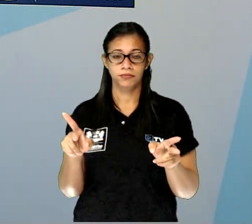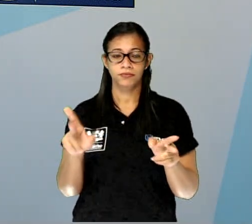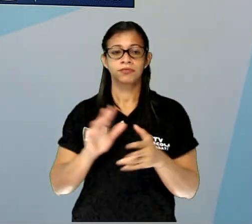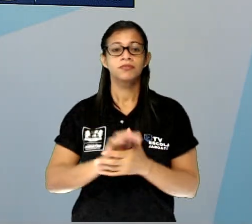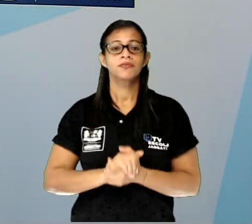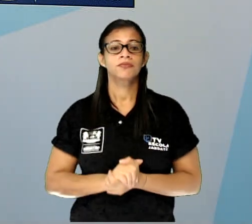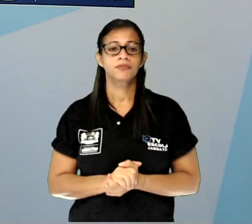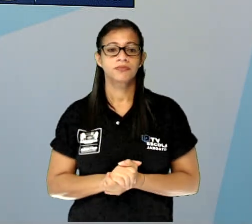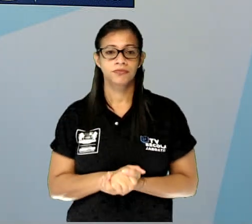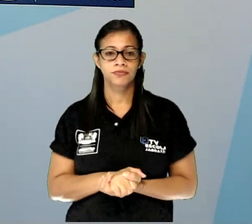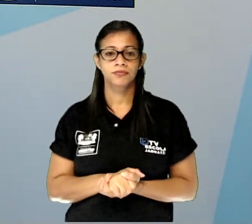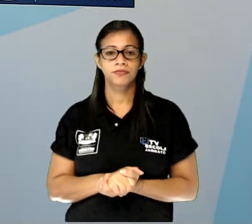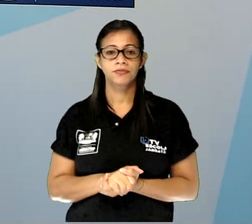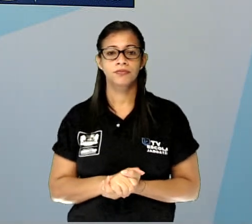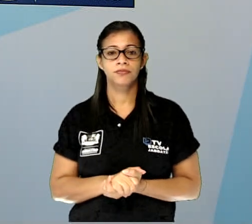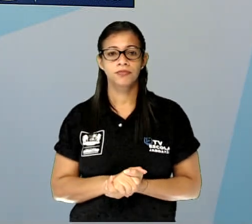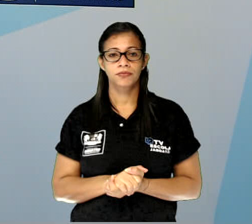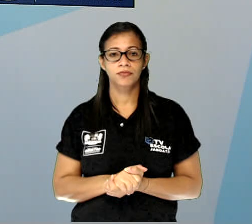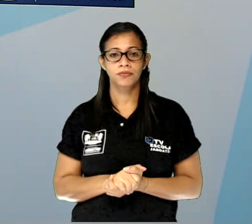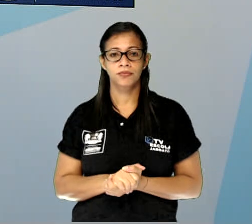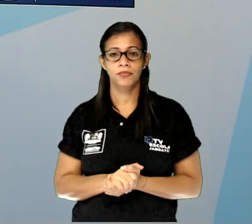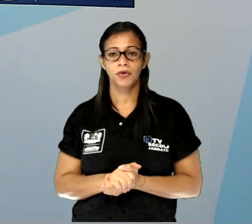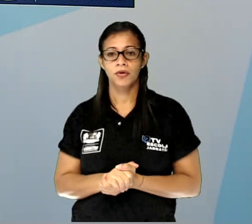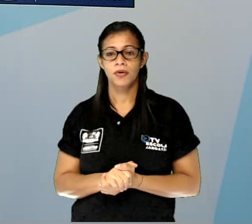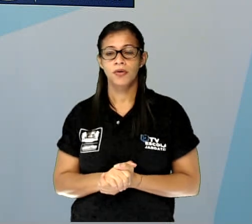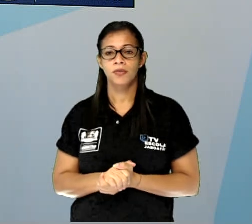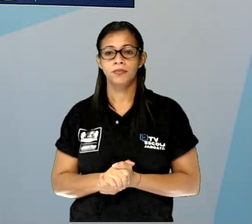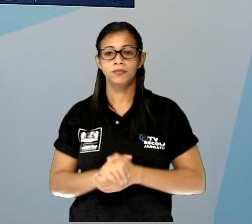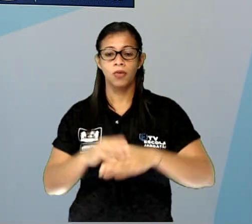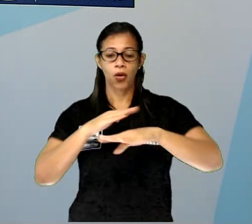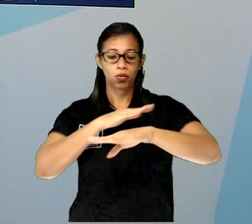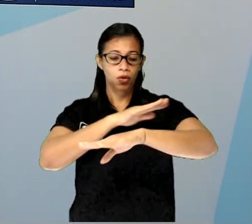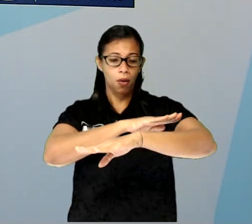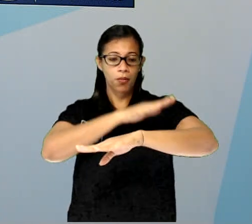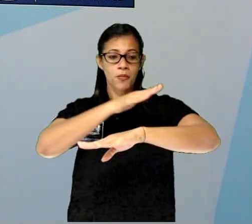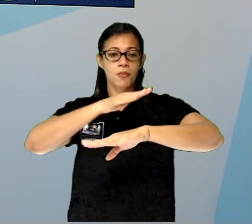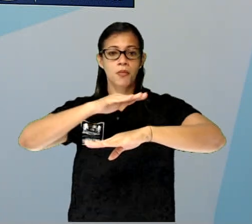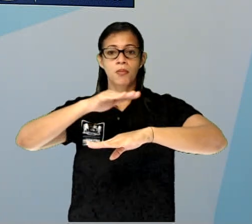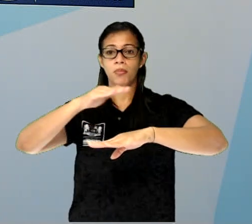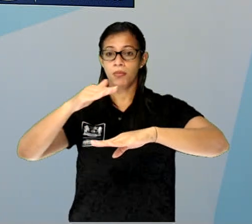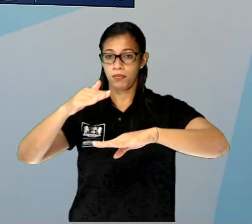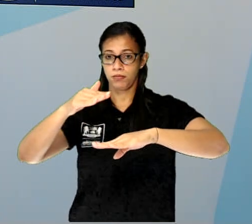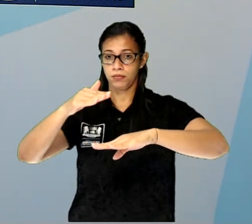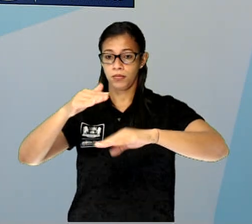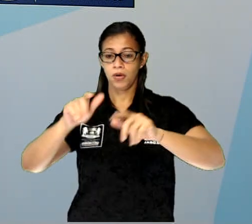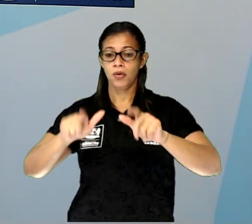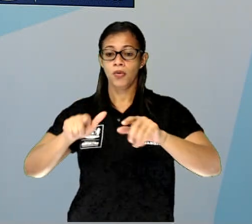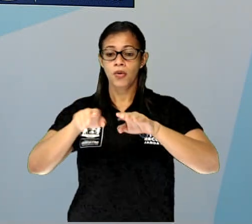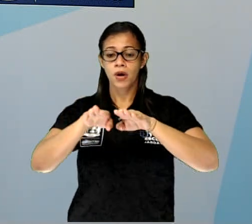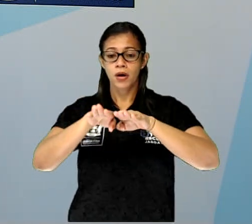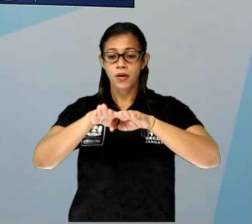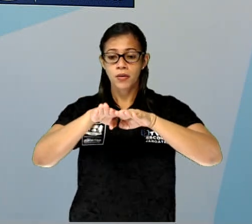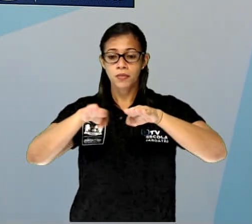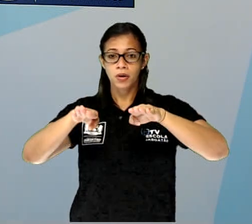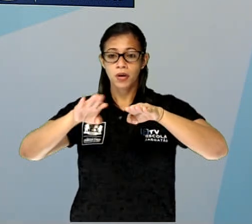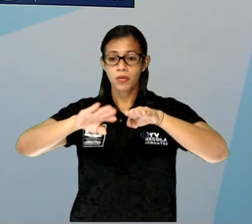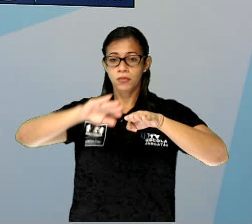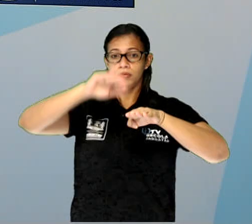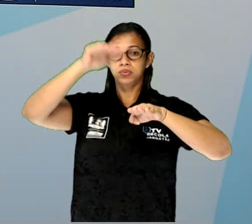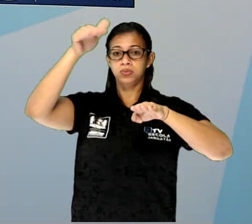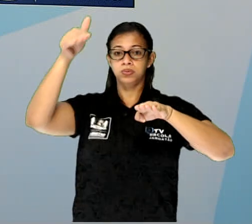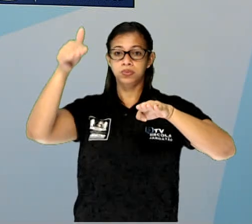Os planaltos, a gente poderia dizer que seria um relevo plano e alto, tá?